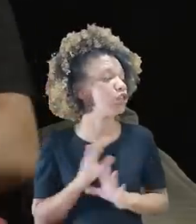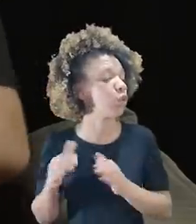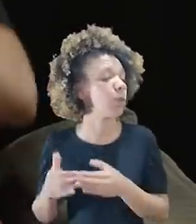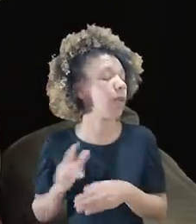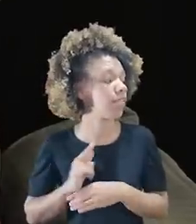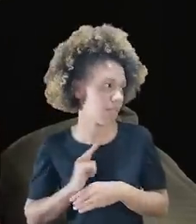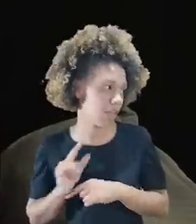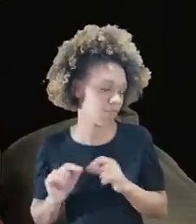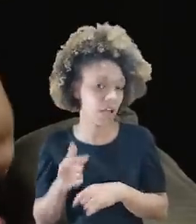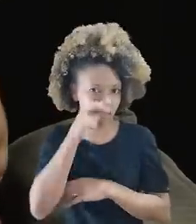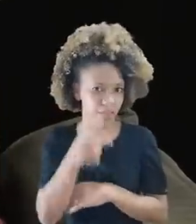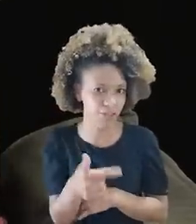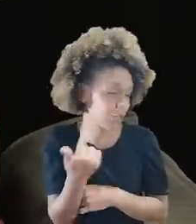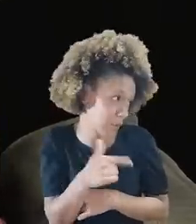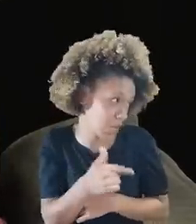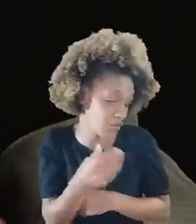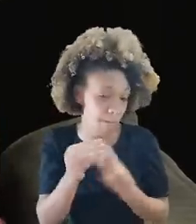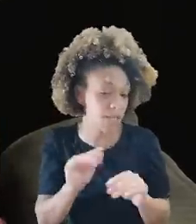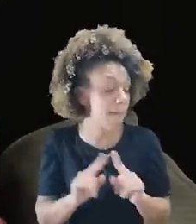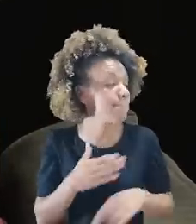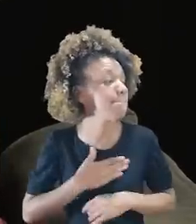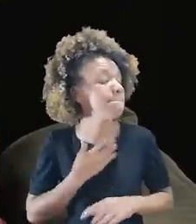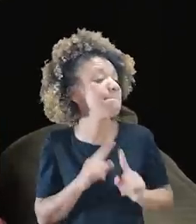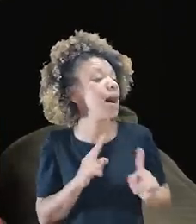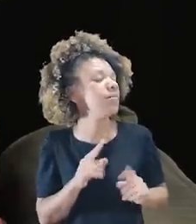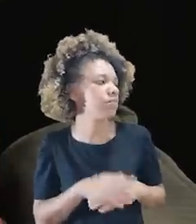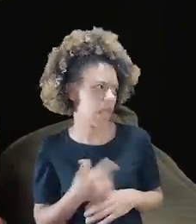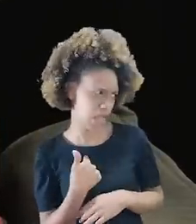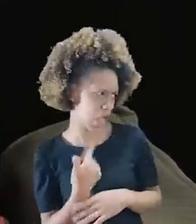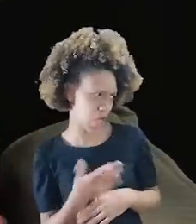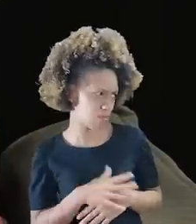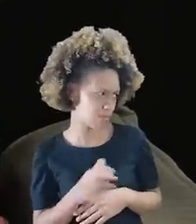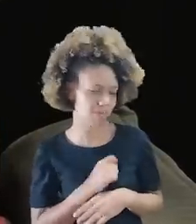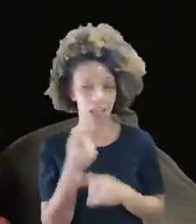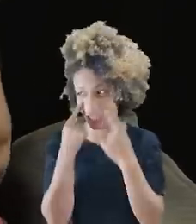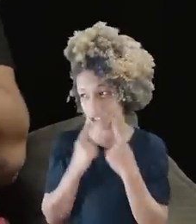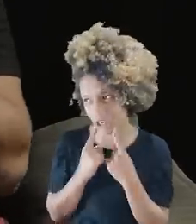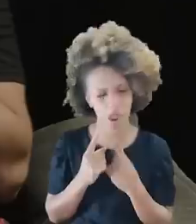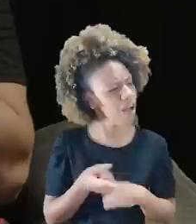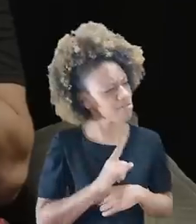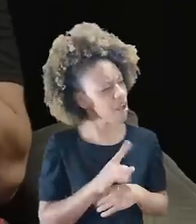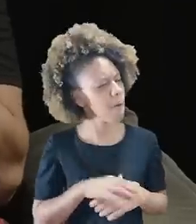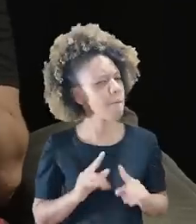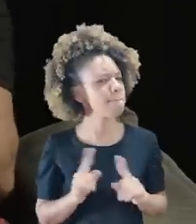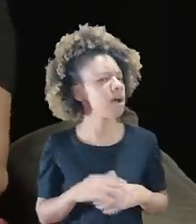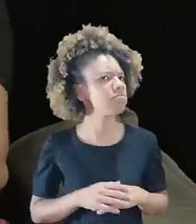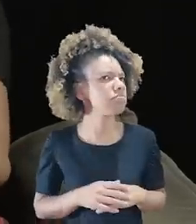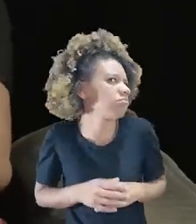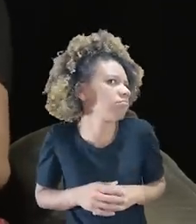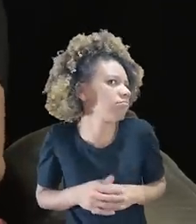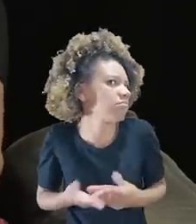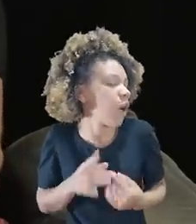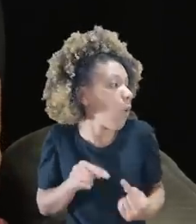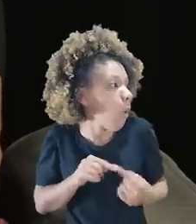o ela tá falando porque assim Resumindo o que você tá querendo dizer é Caramba como é que você pode ficar o tempo todo preocupado com o que os